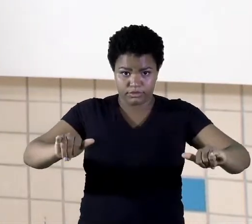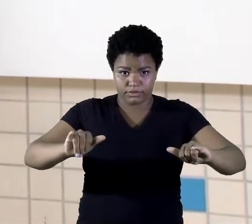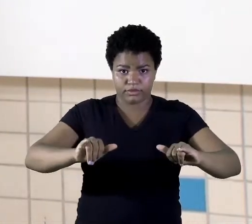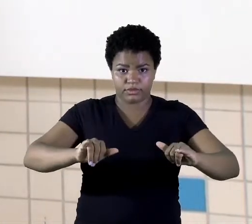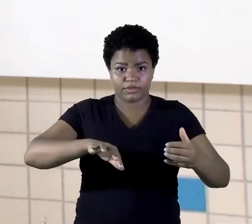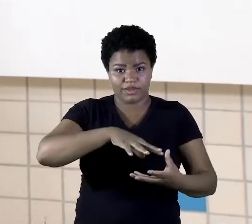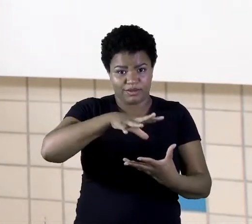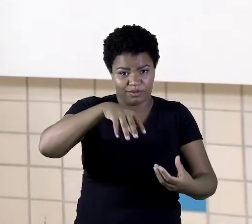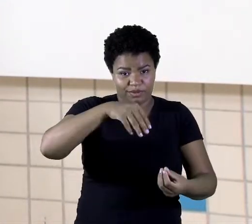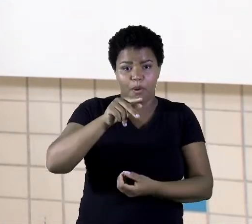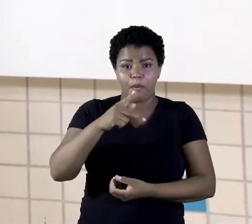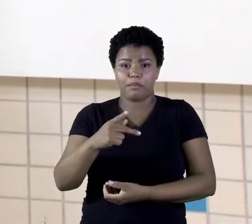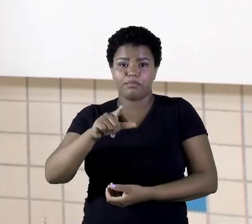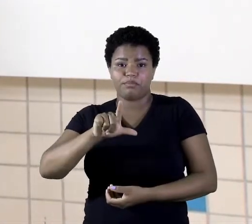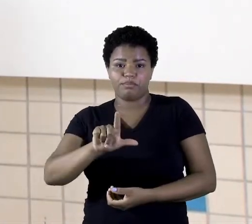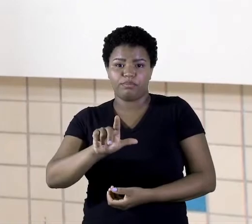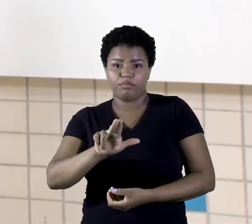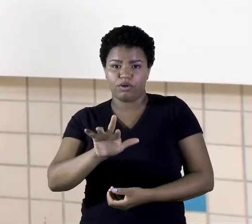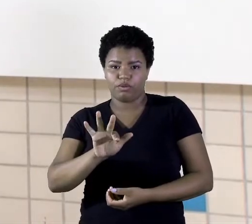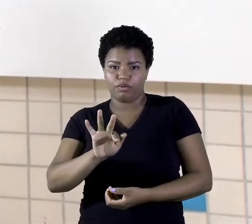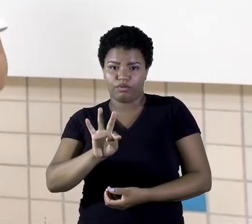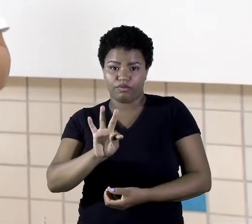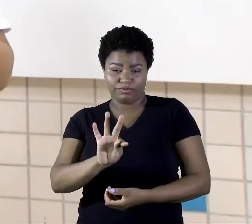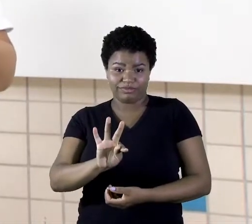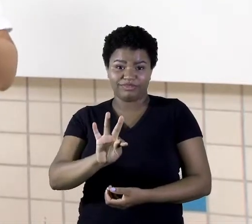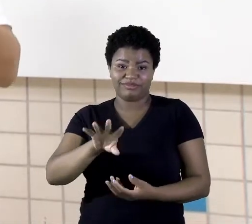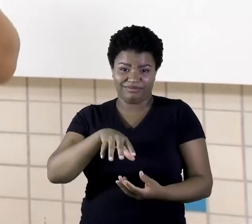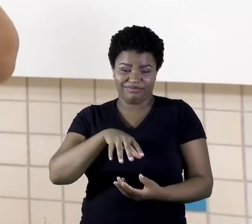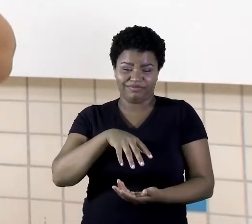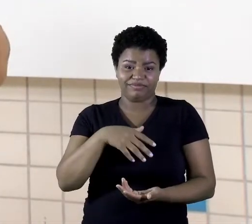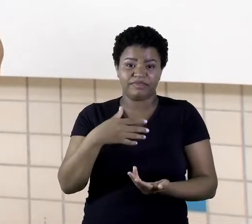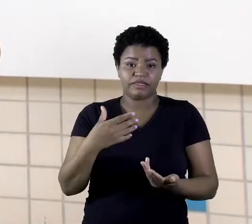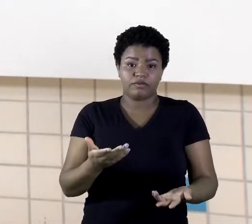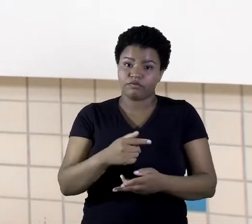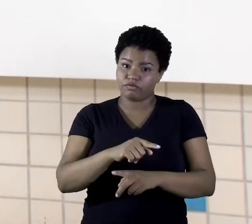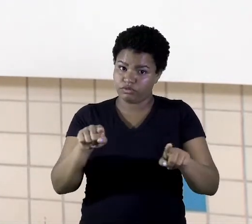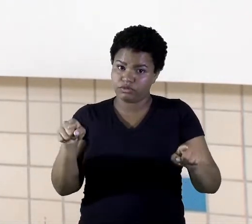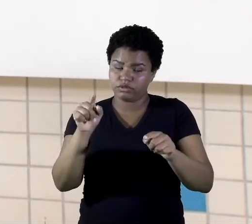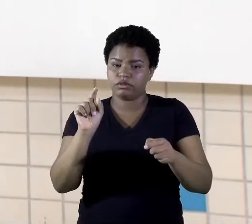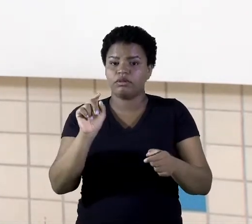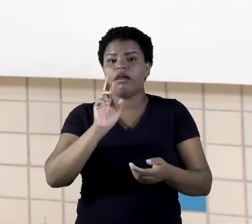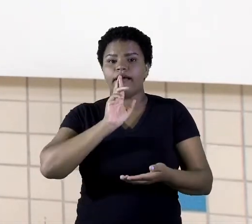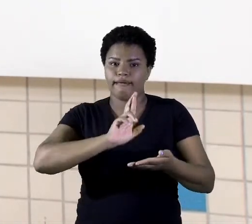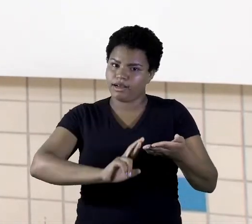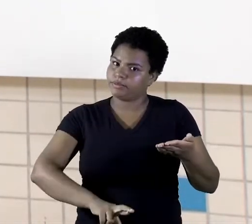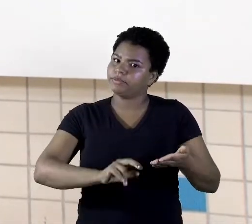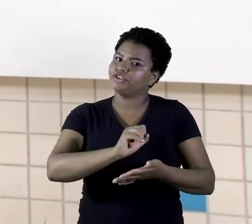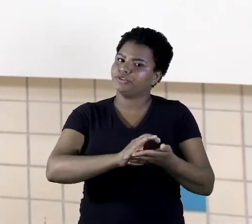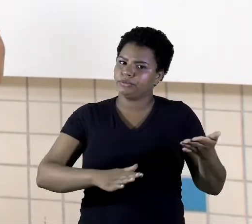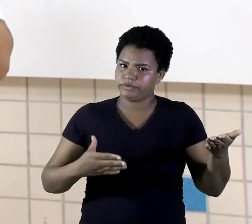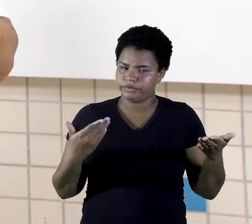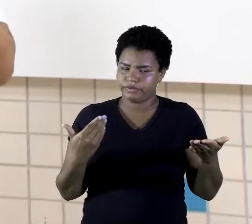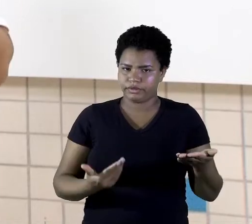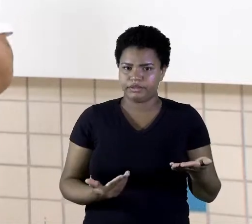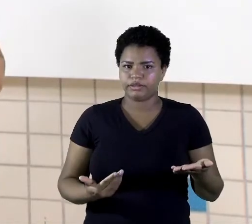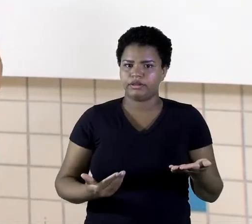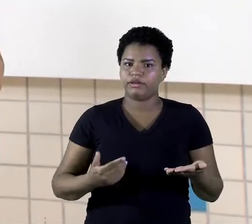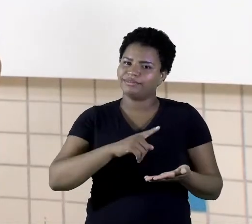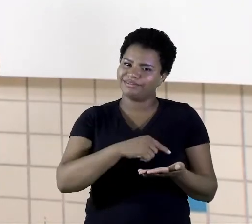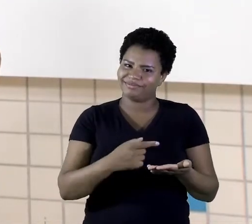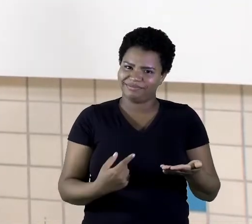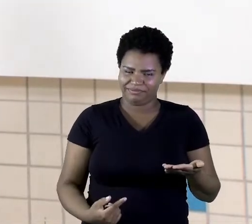colocar aí a moral da história. O que é? A história está falando sobre o que, resumidamente, ok?